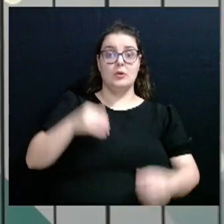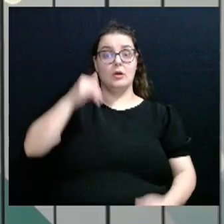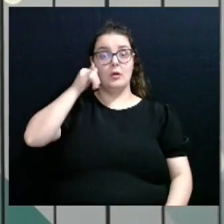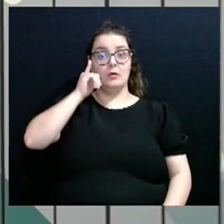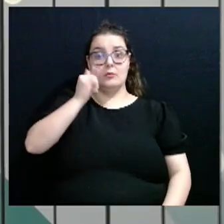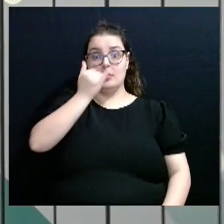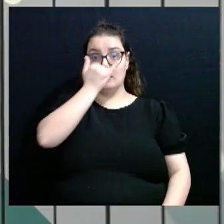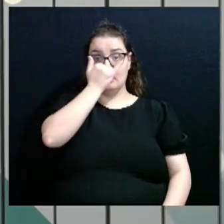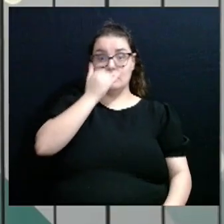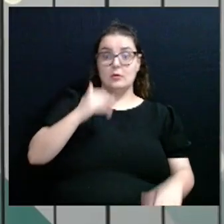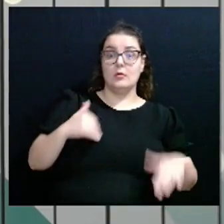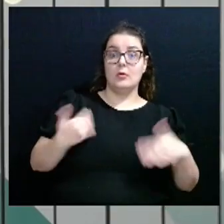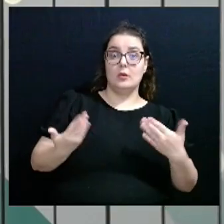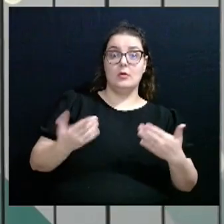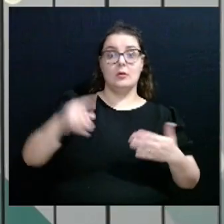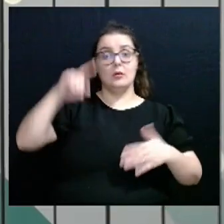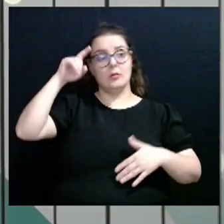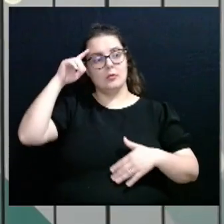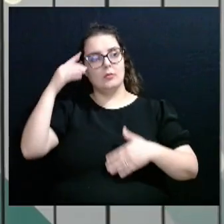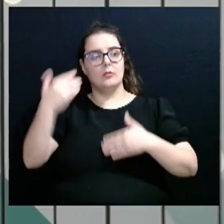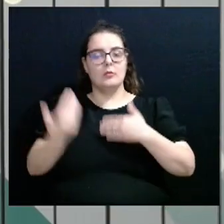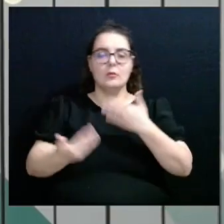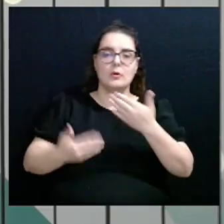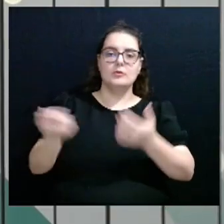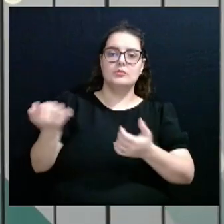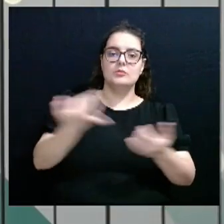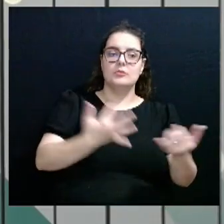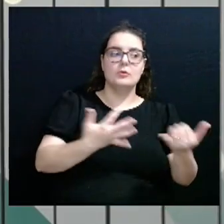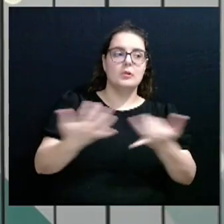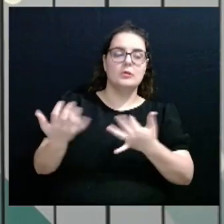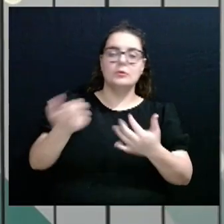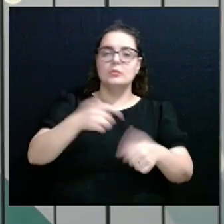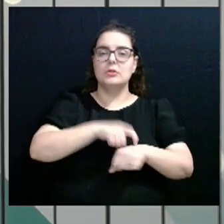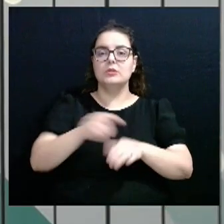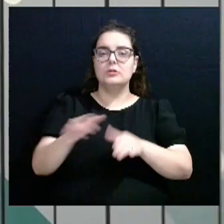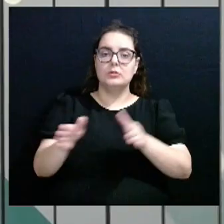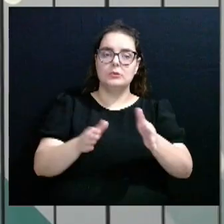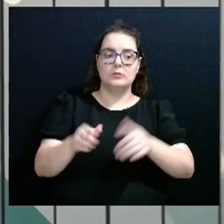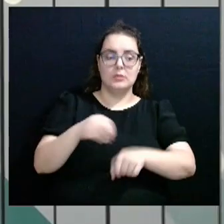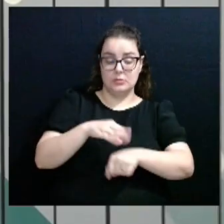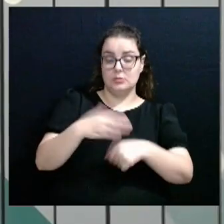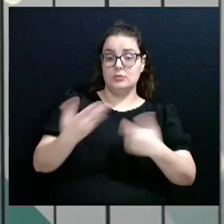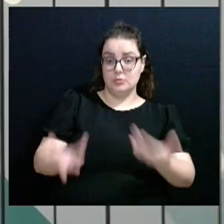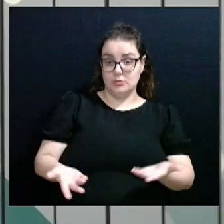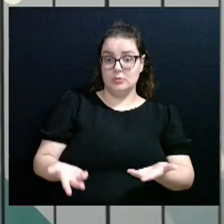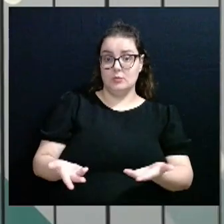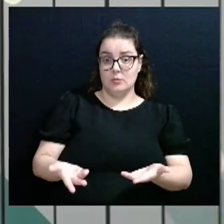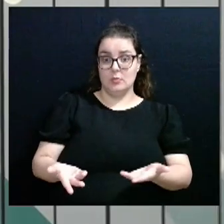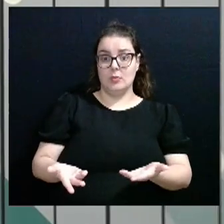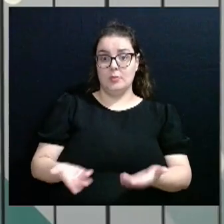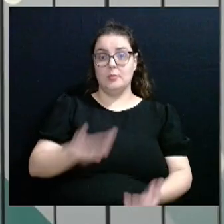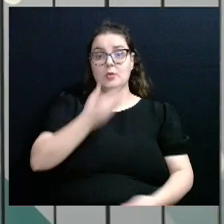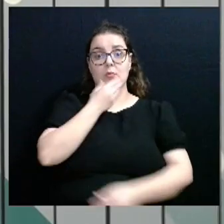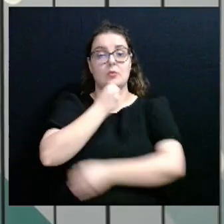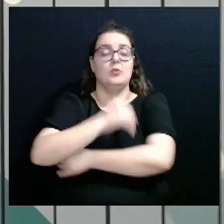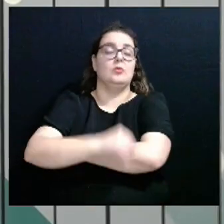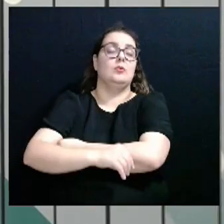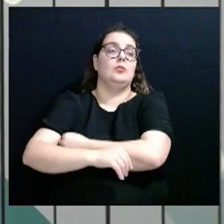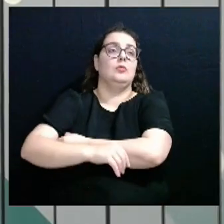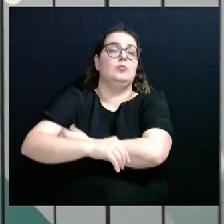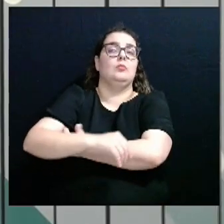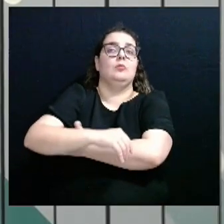qual frequência, né? De quanto em quanto tempo é indicado para que esse homem possa visitar o